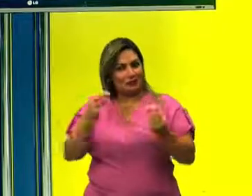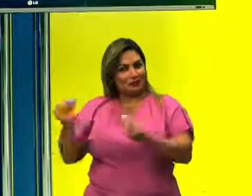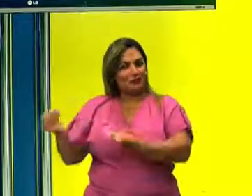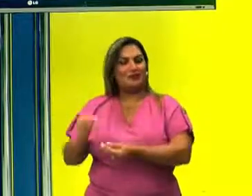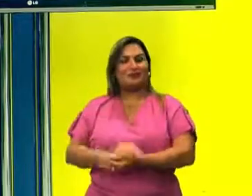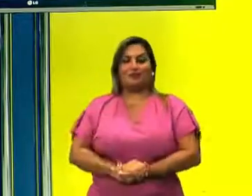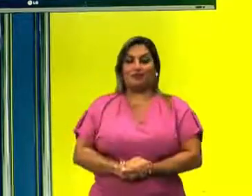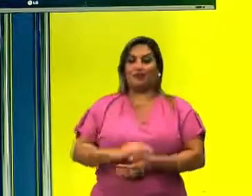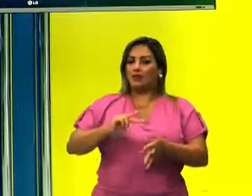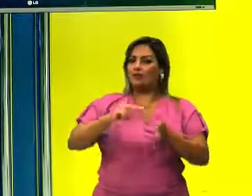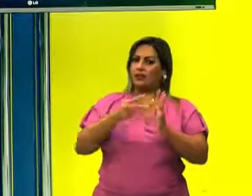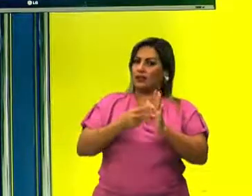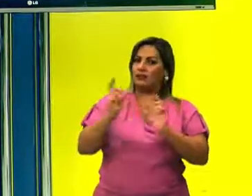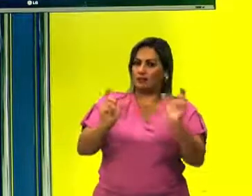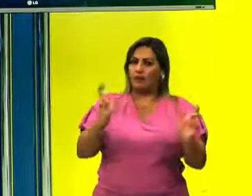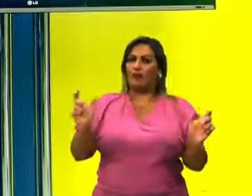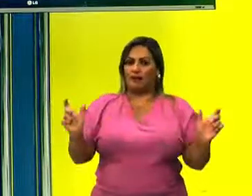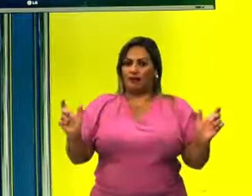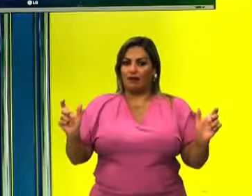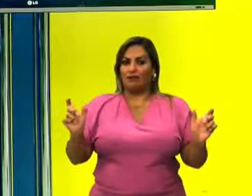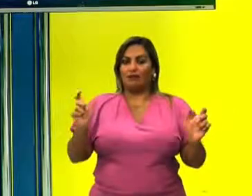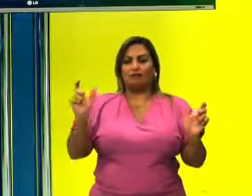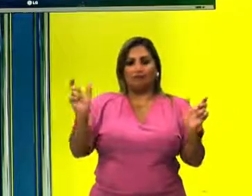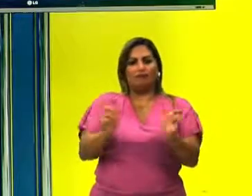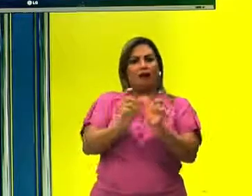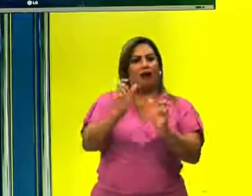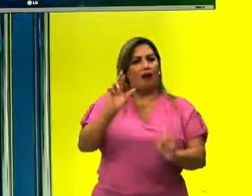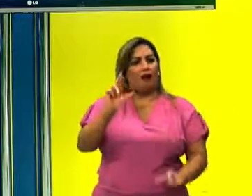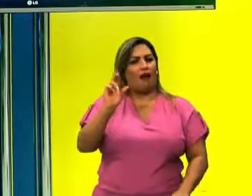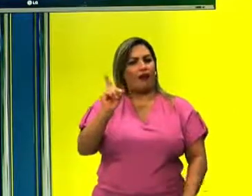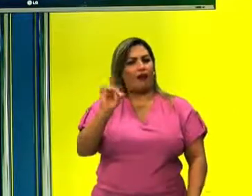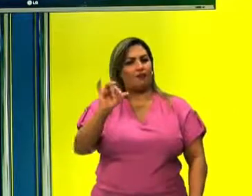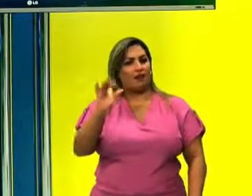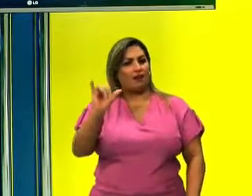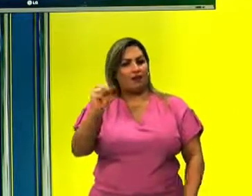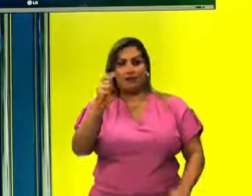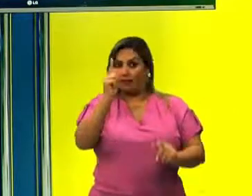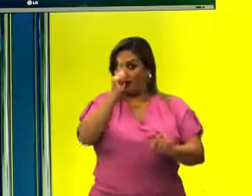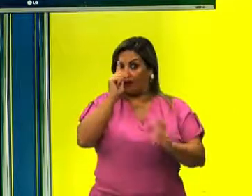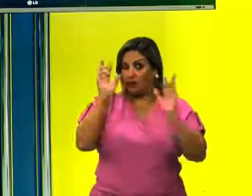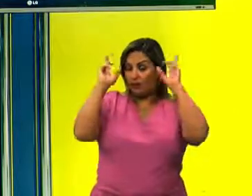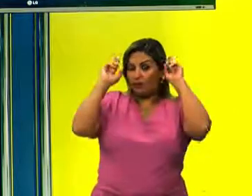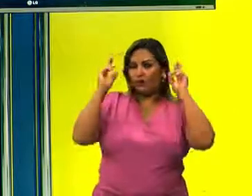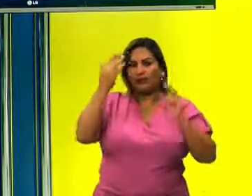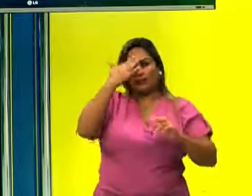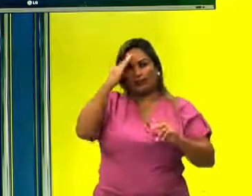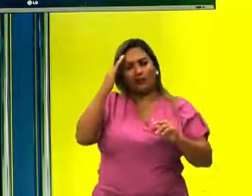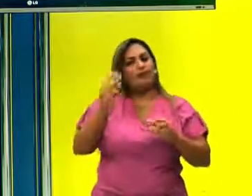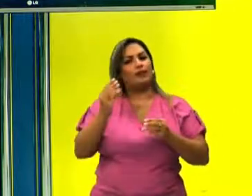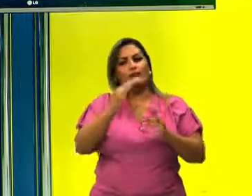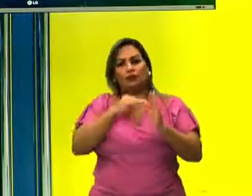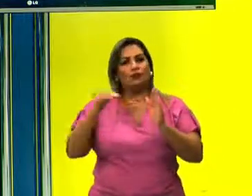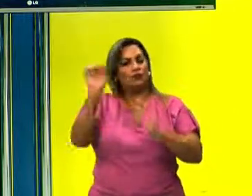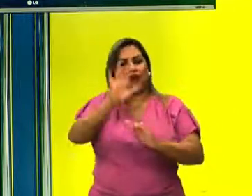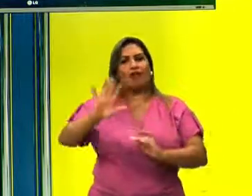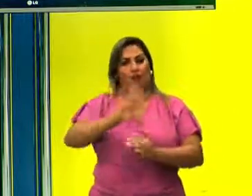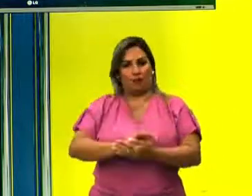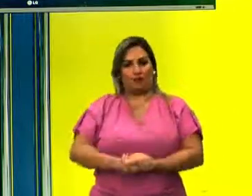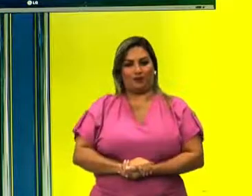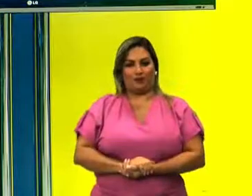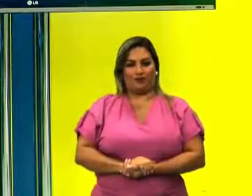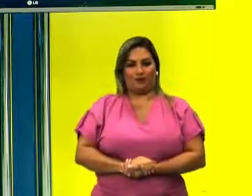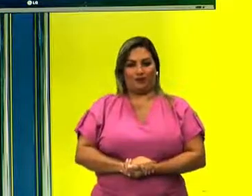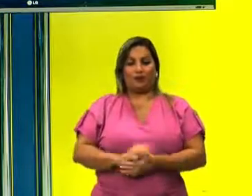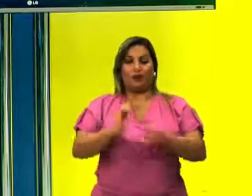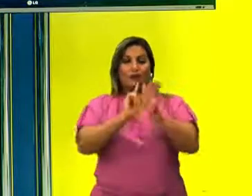interessante, né, o significado das palavras, radicais gregos, então é importante que a gente perceba isso para entender como um todo, né? Foi bacana.